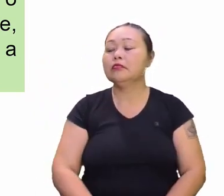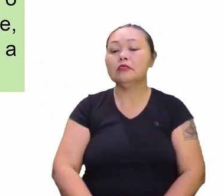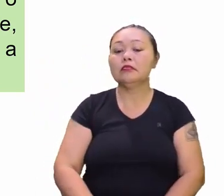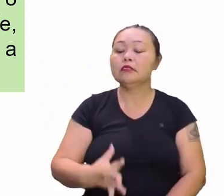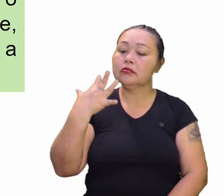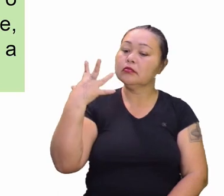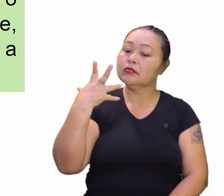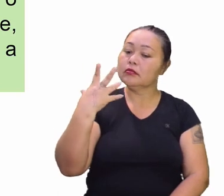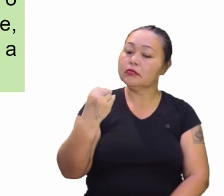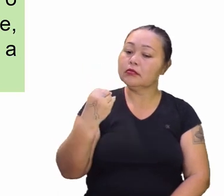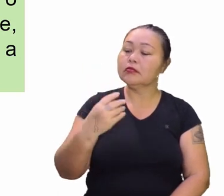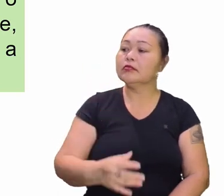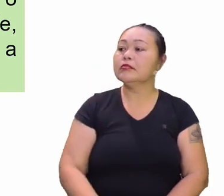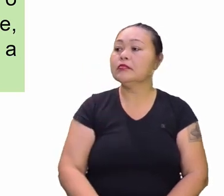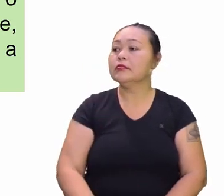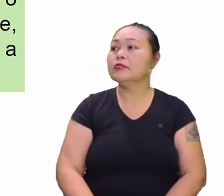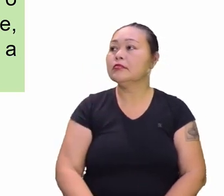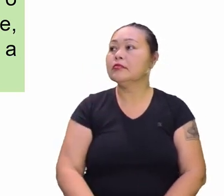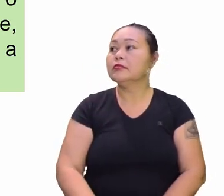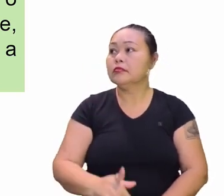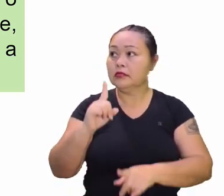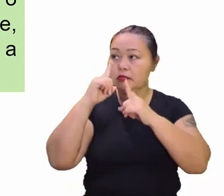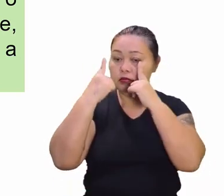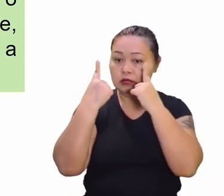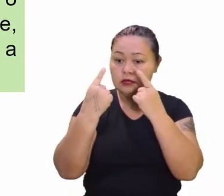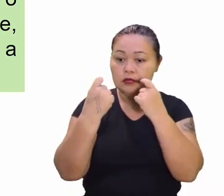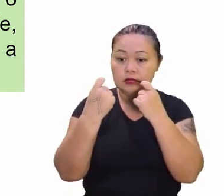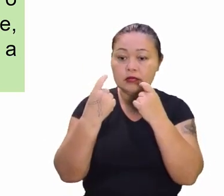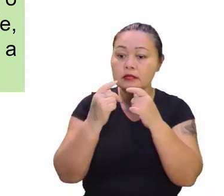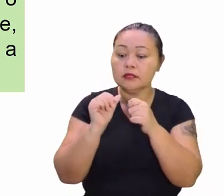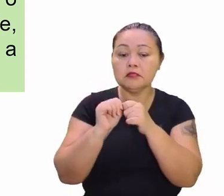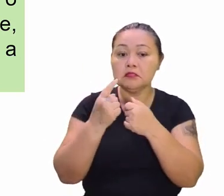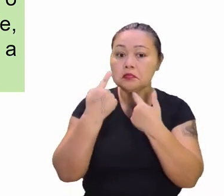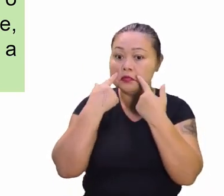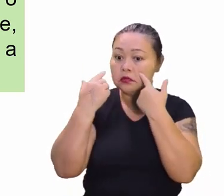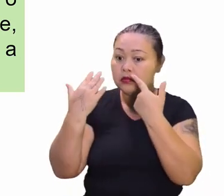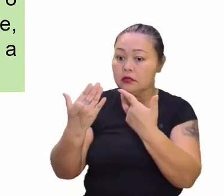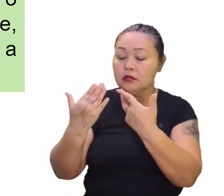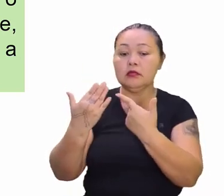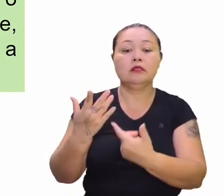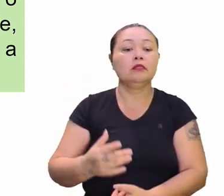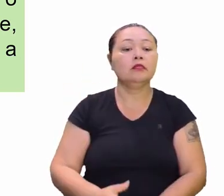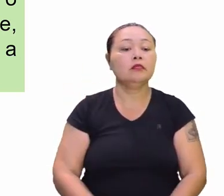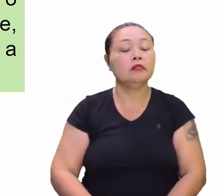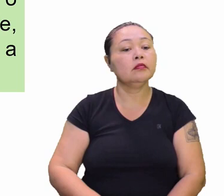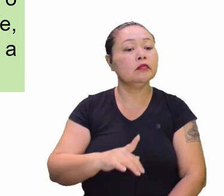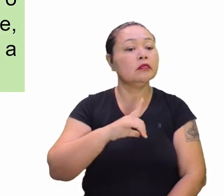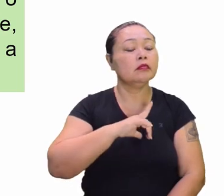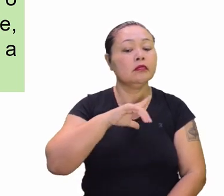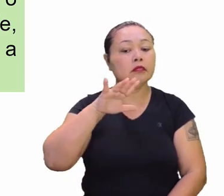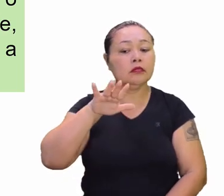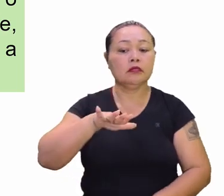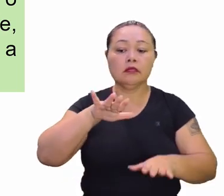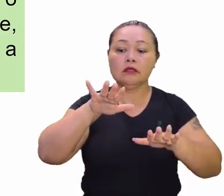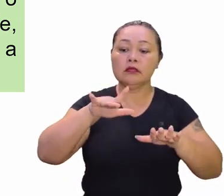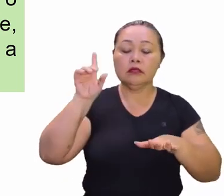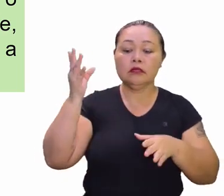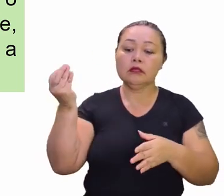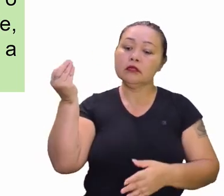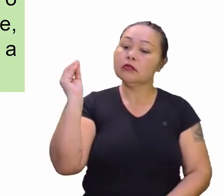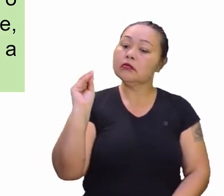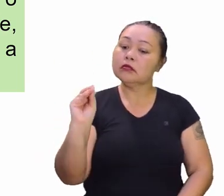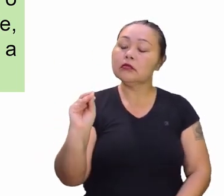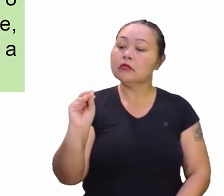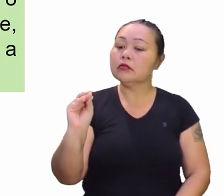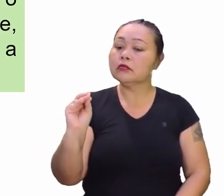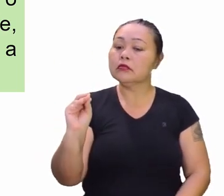Bonito tudo isso, né? Exatamente. Então, interessante. Com certeza, professor. Porque aí, tipo assim, entra aí